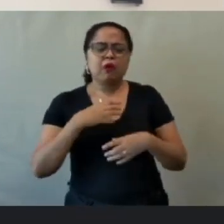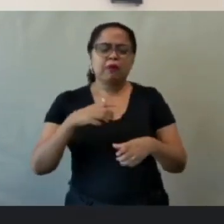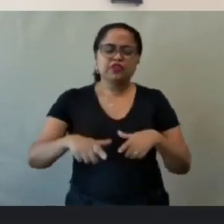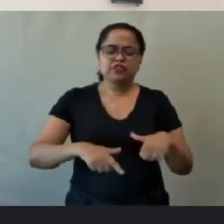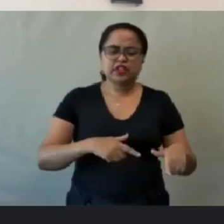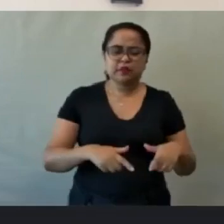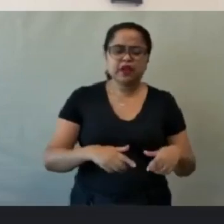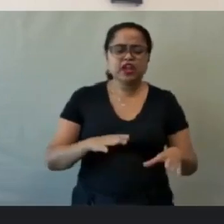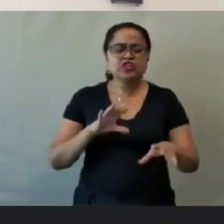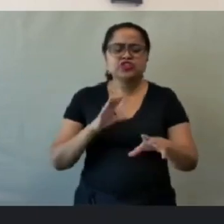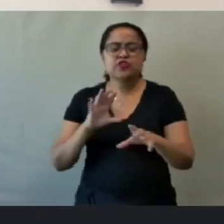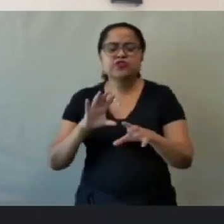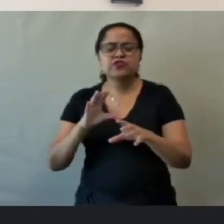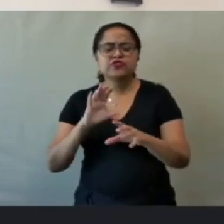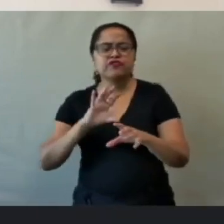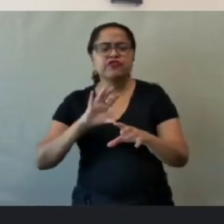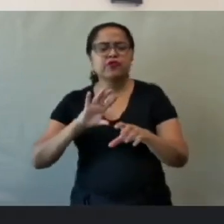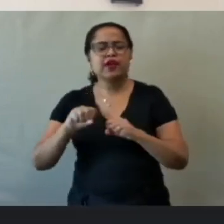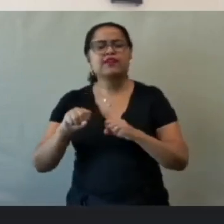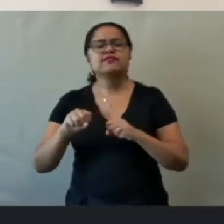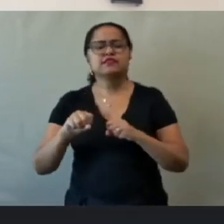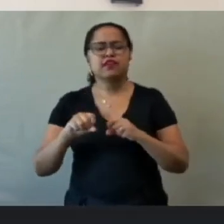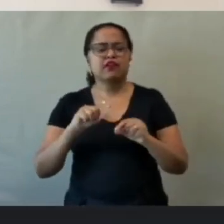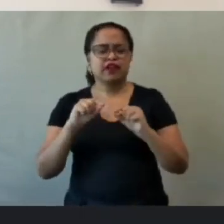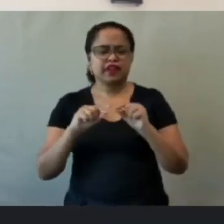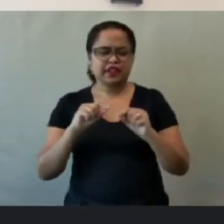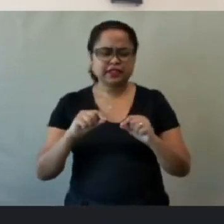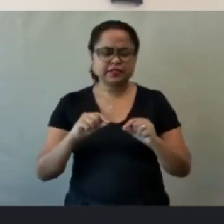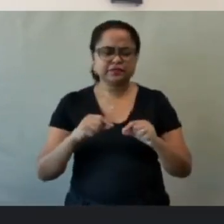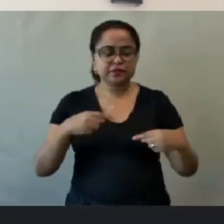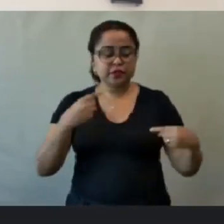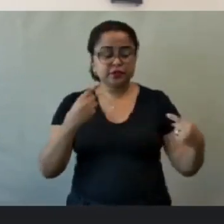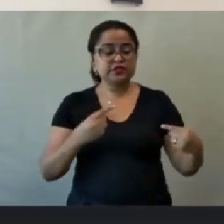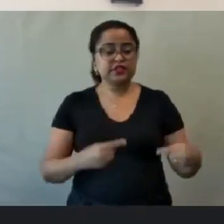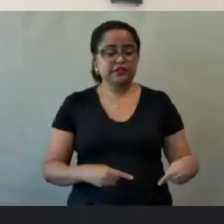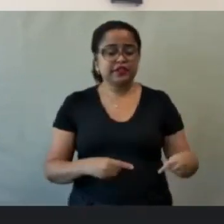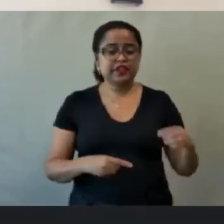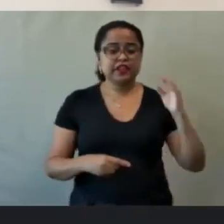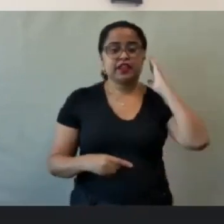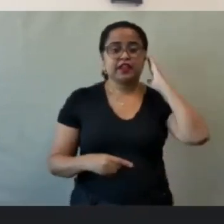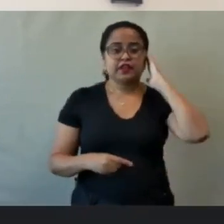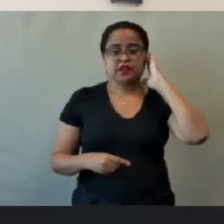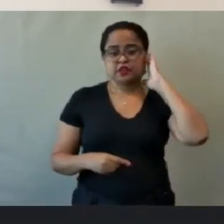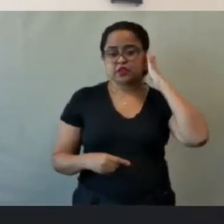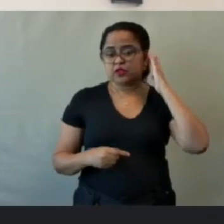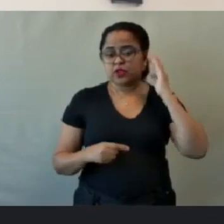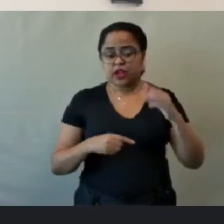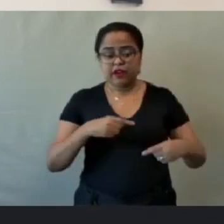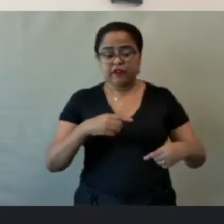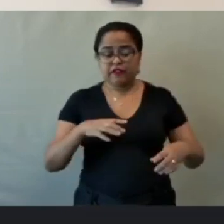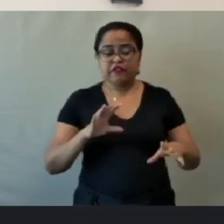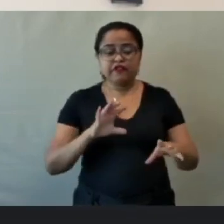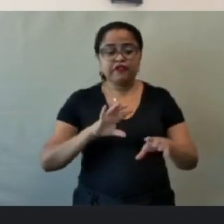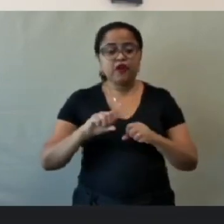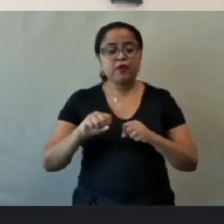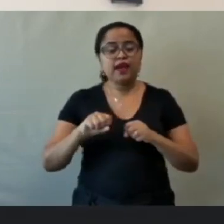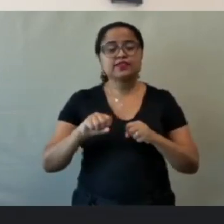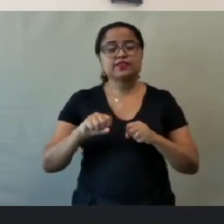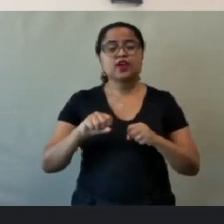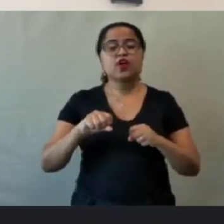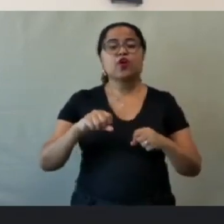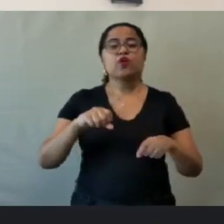essa? Que um dos nossos maiores desafios hoje também é a questão da formação profissional. Muitos dos nossos trabalhadores estão